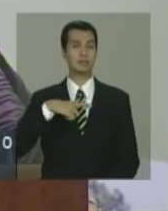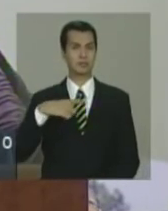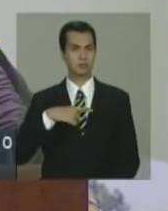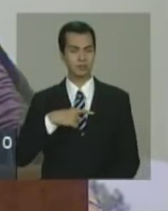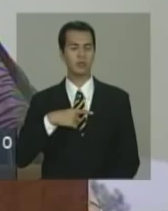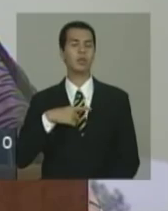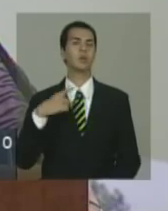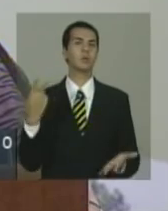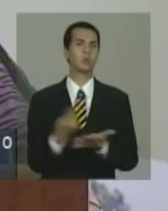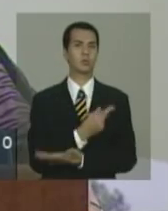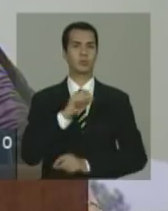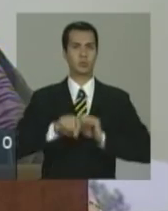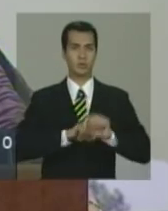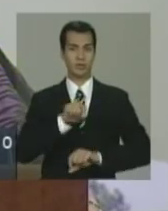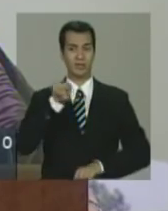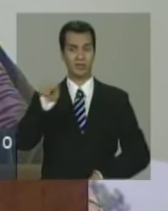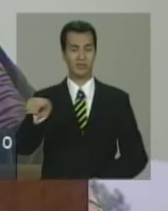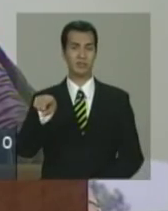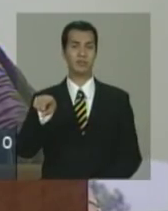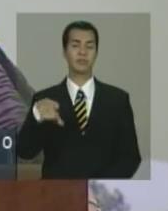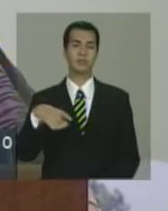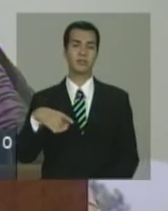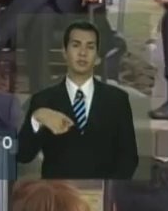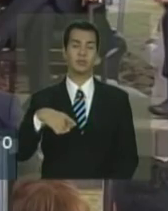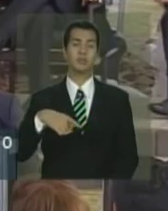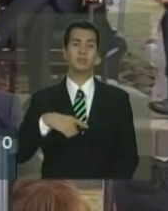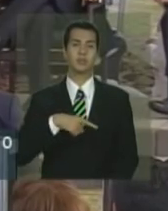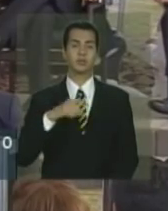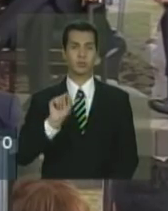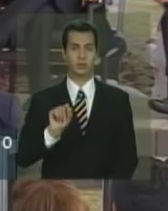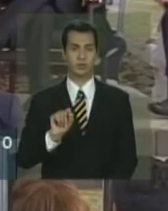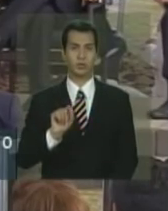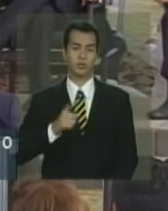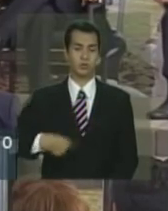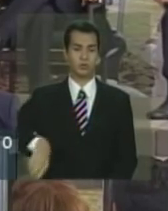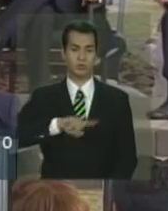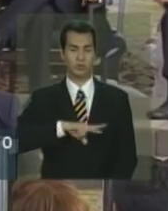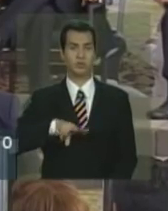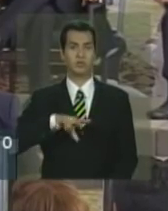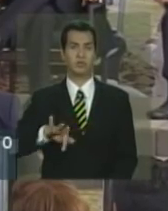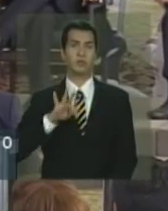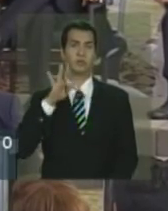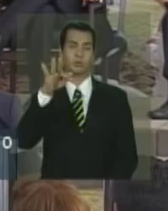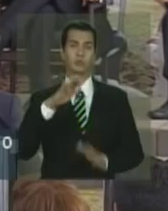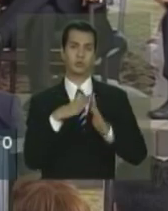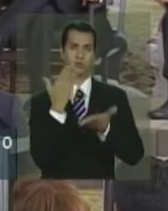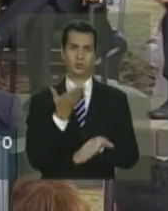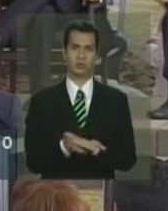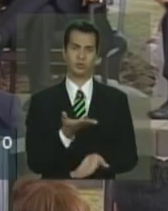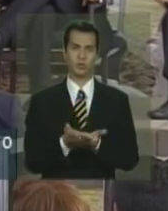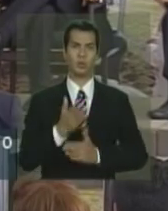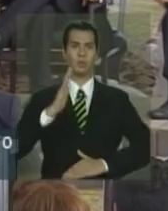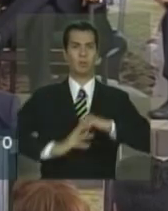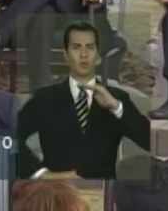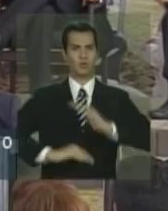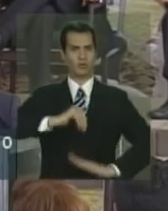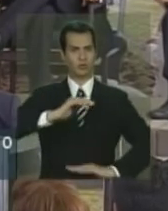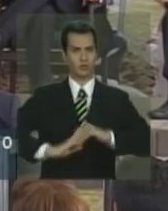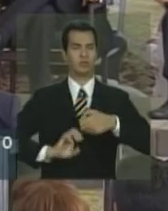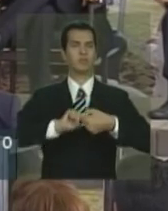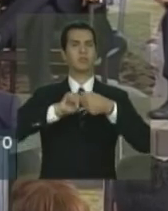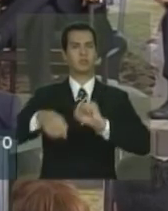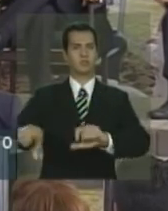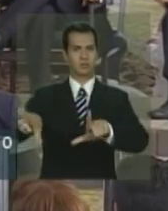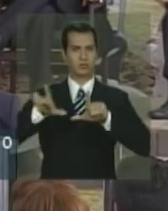importantíssima, que é o fato de que nós teremos uma escola profissionalizante, uma